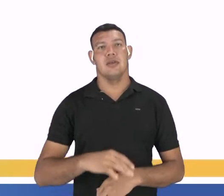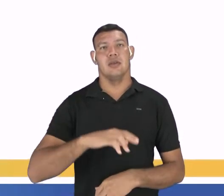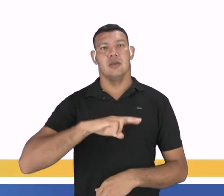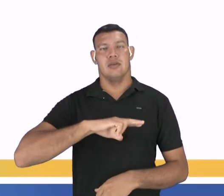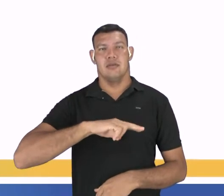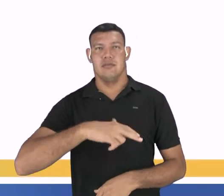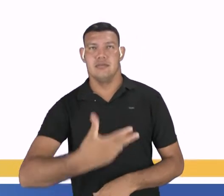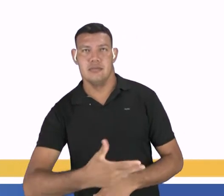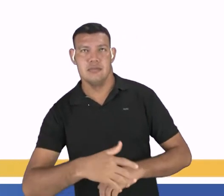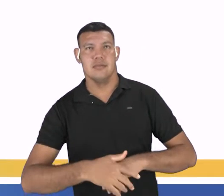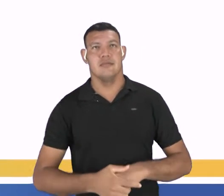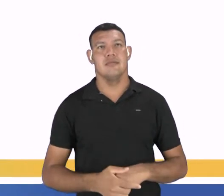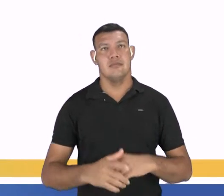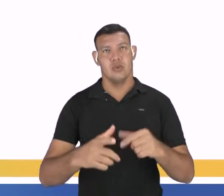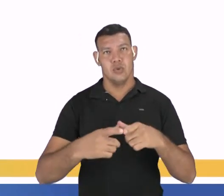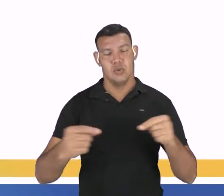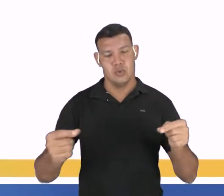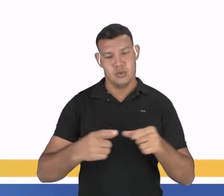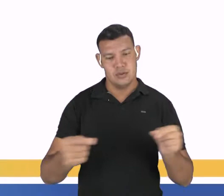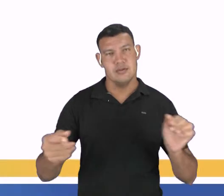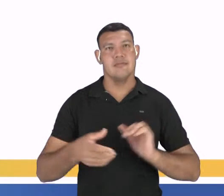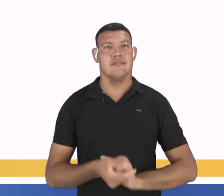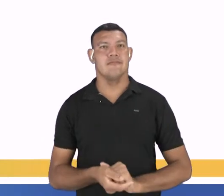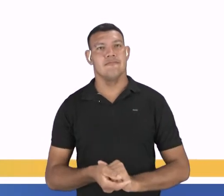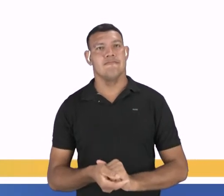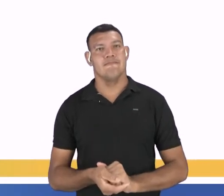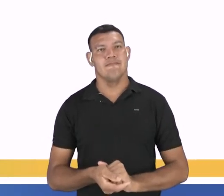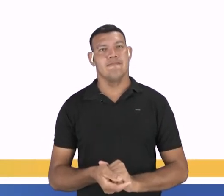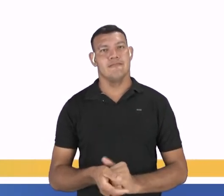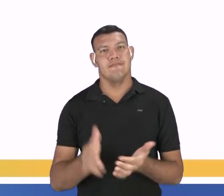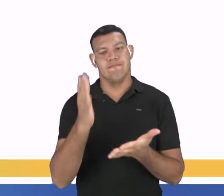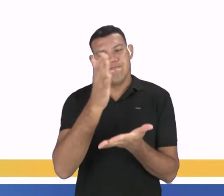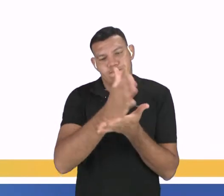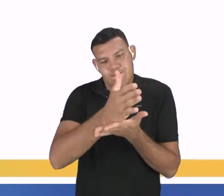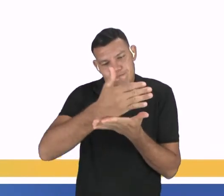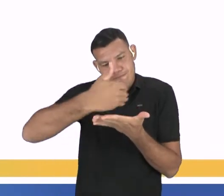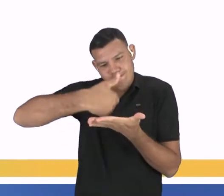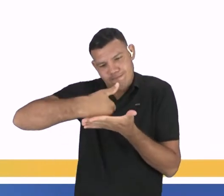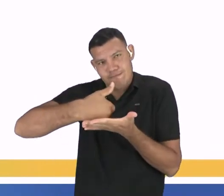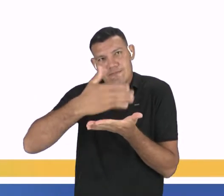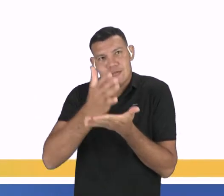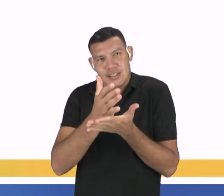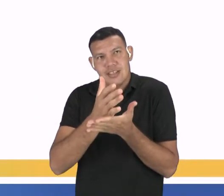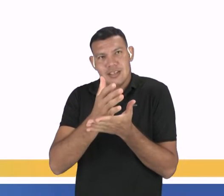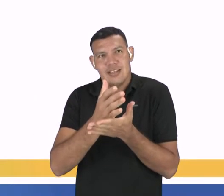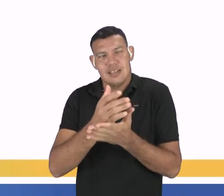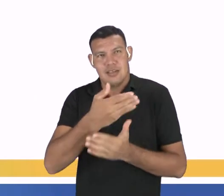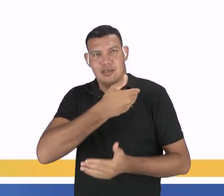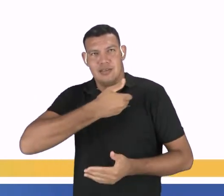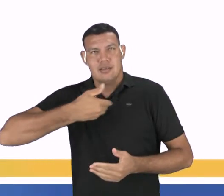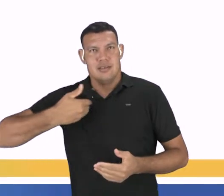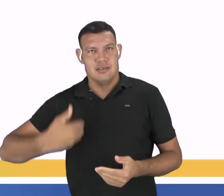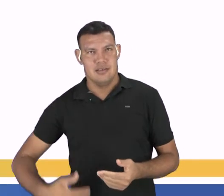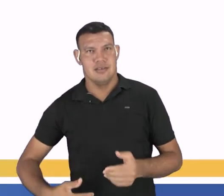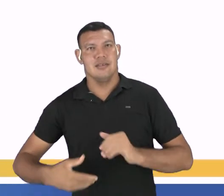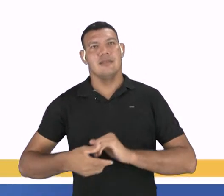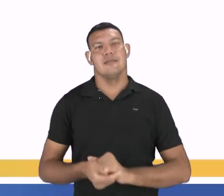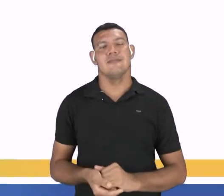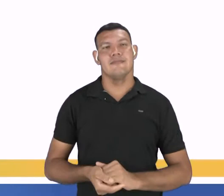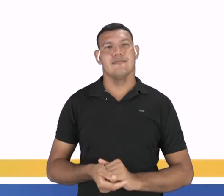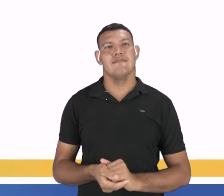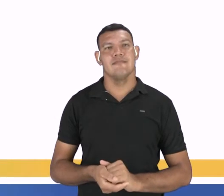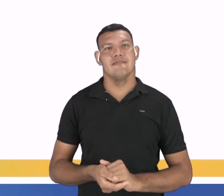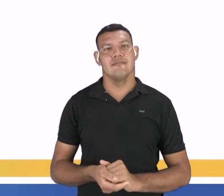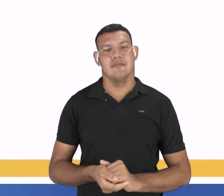portugueses e até japoneses dividindo a China, que é um país asiático entre eles, certo? Partindo ali a